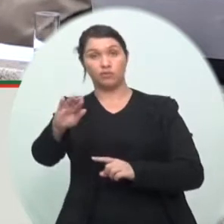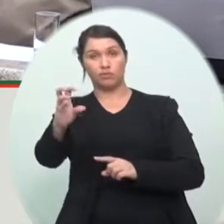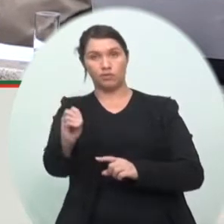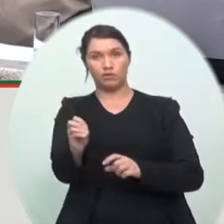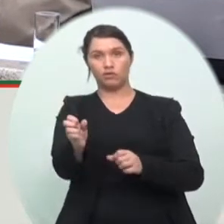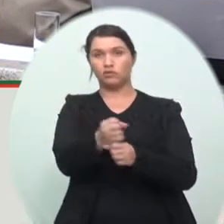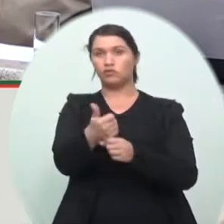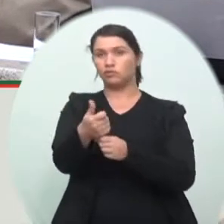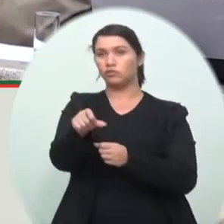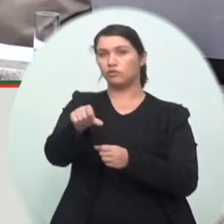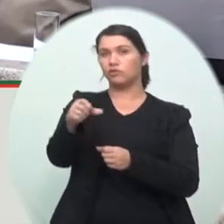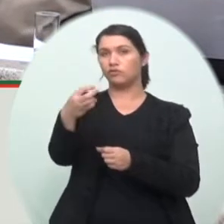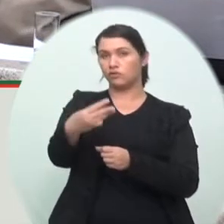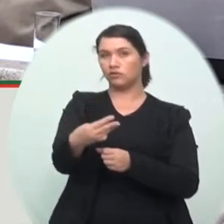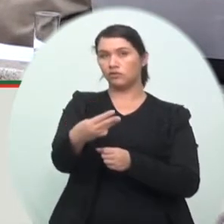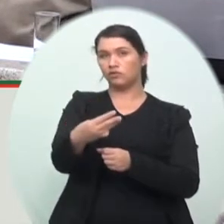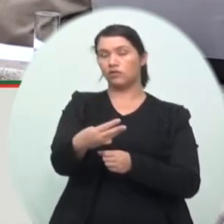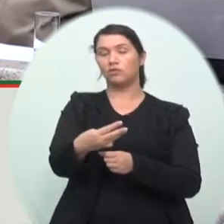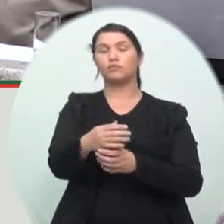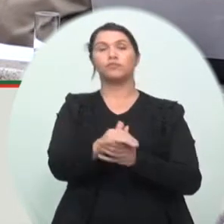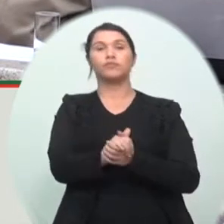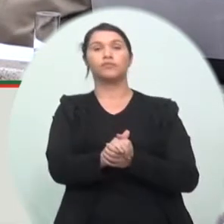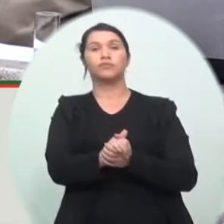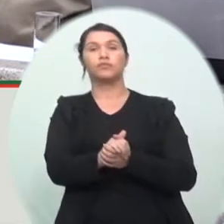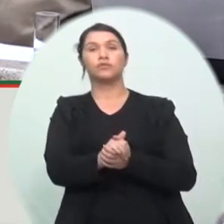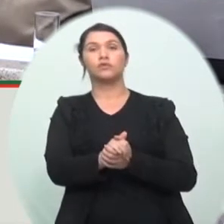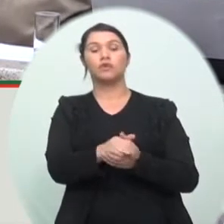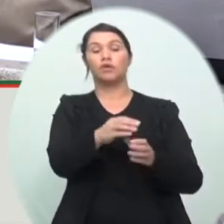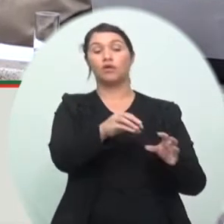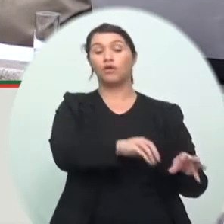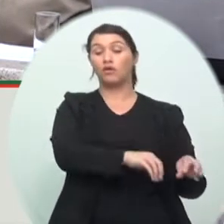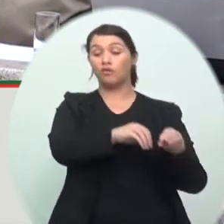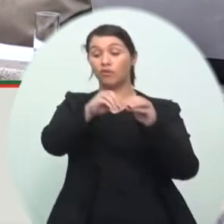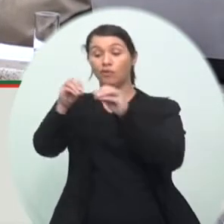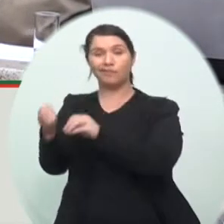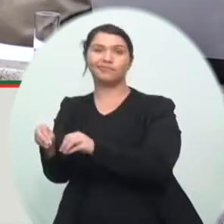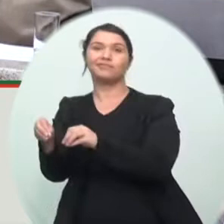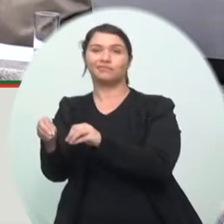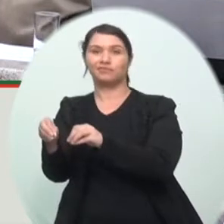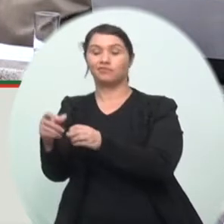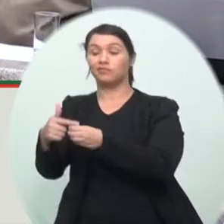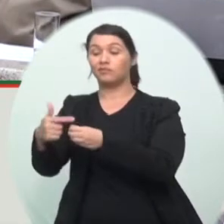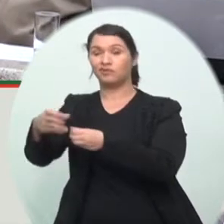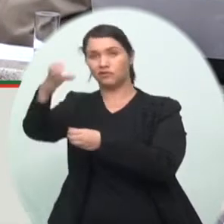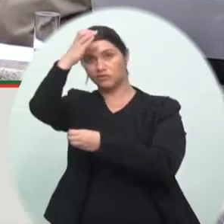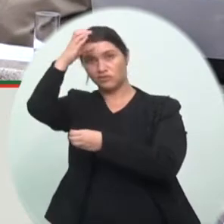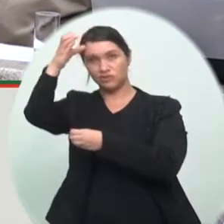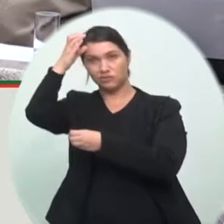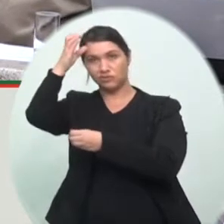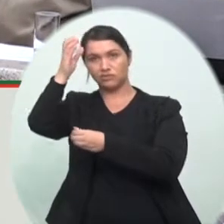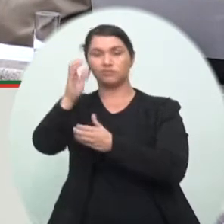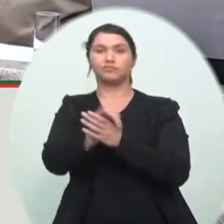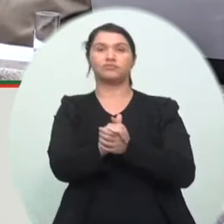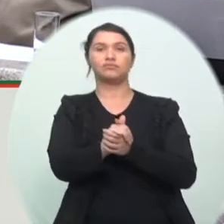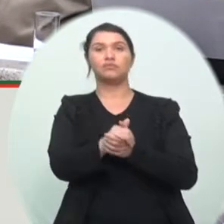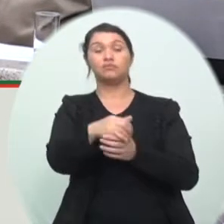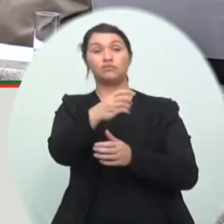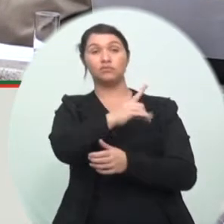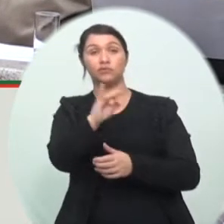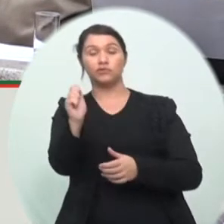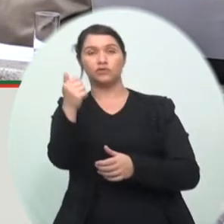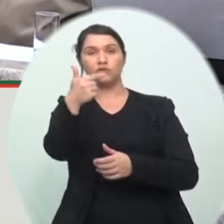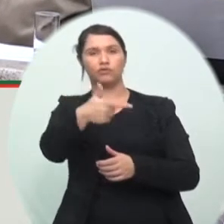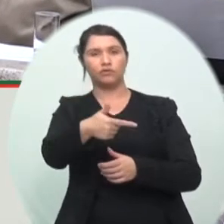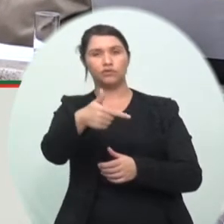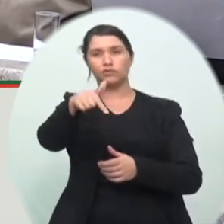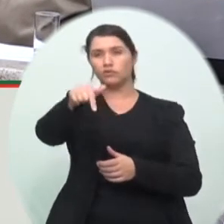para então 3ª Companhia do 5º Batalhão de Criciúma, promovido ao 1º posto, 2º Tenente. Em 27 de maio daquele